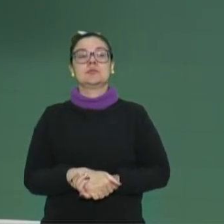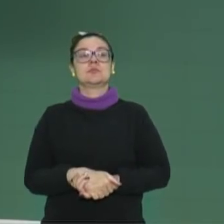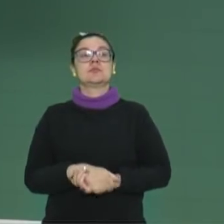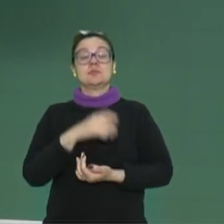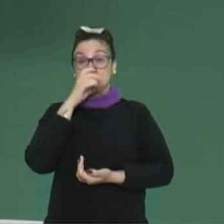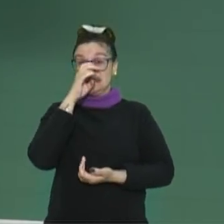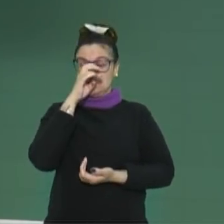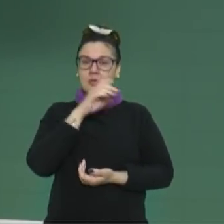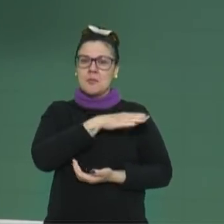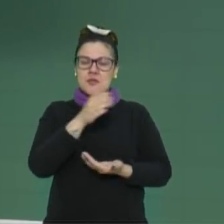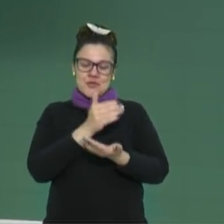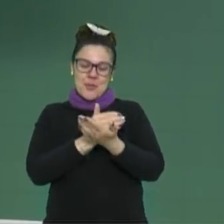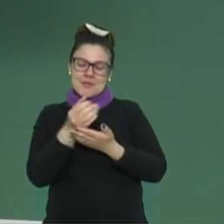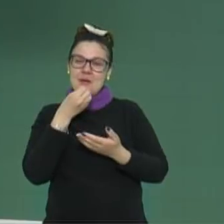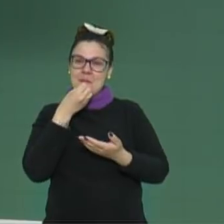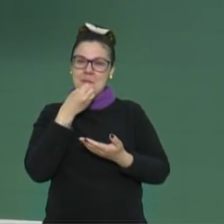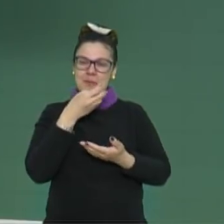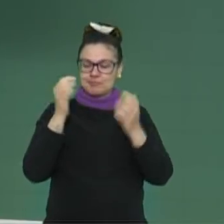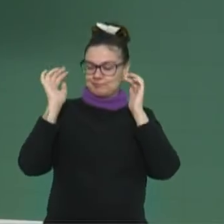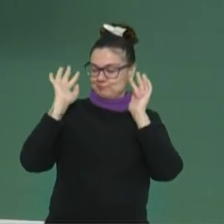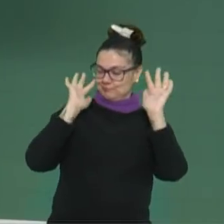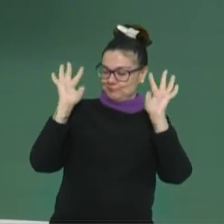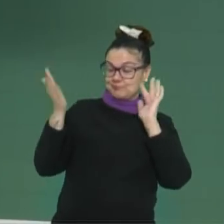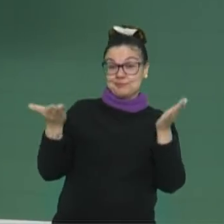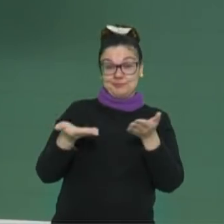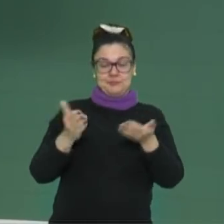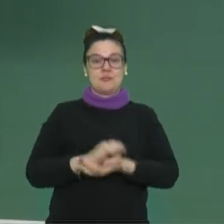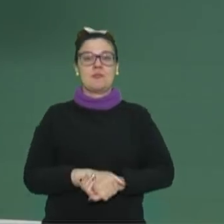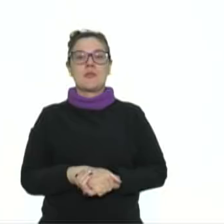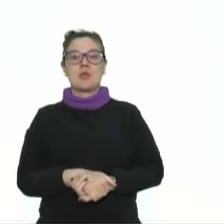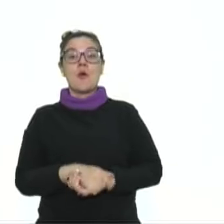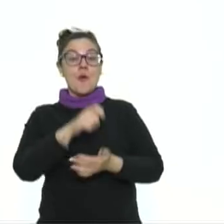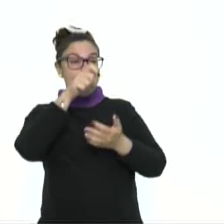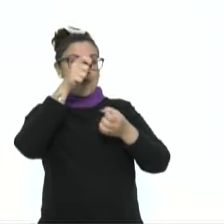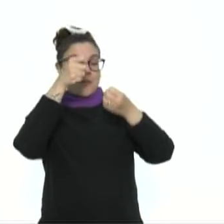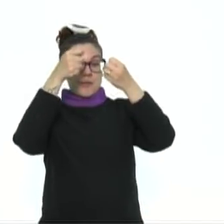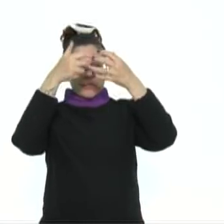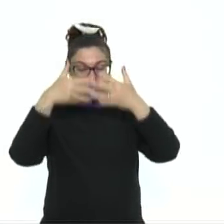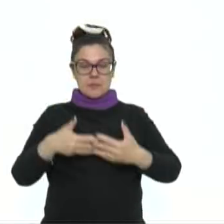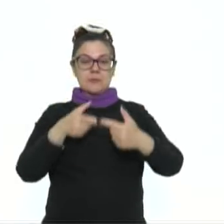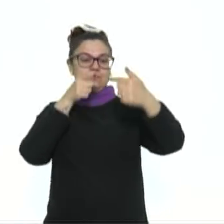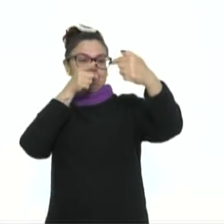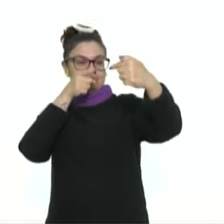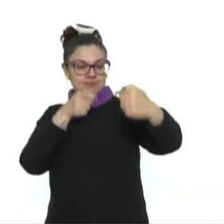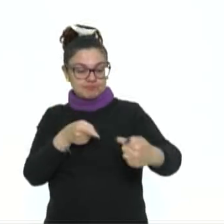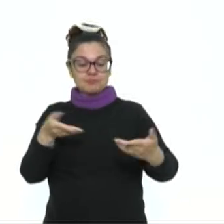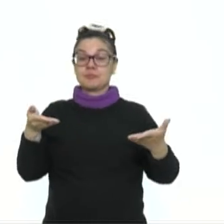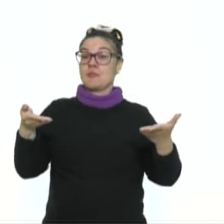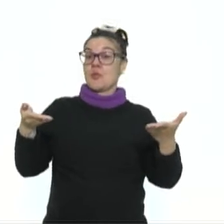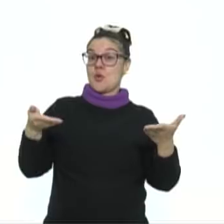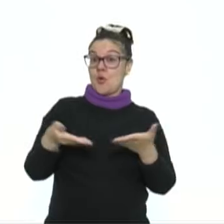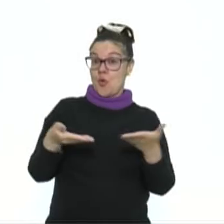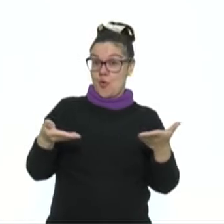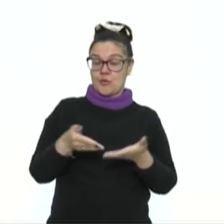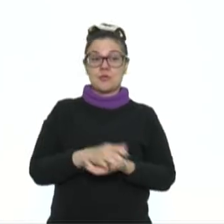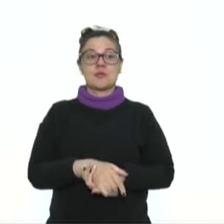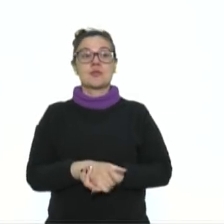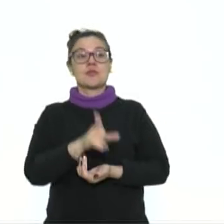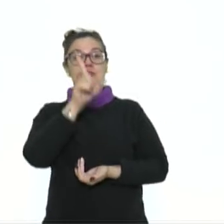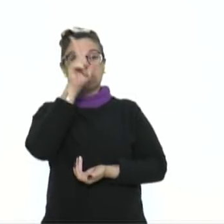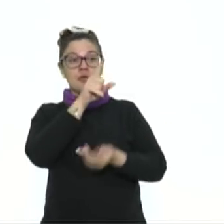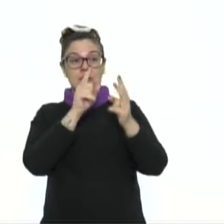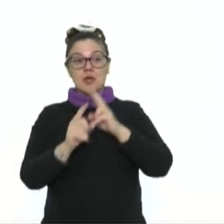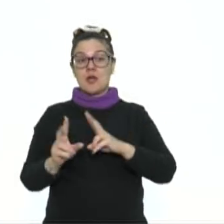gente comece muito bem a reflexão da aula de hoje. Descreva um desafio que, nos dias atuais, é um